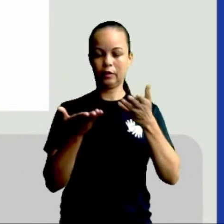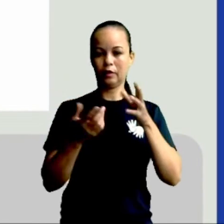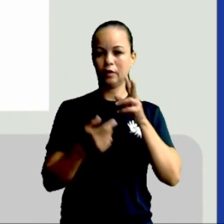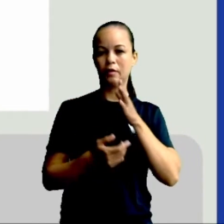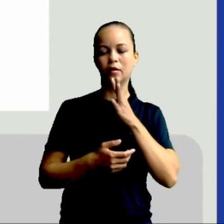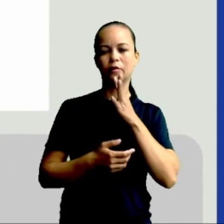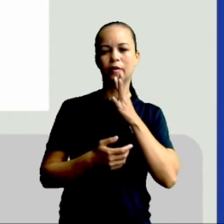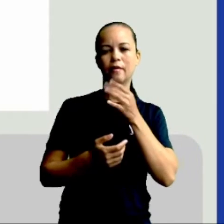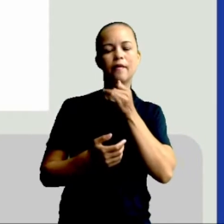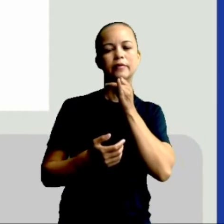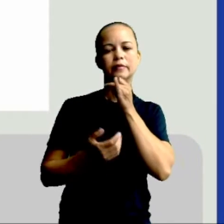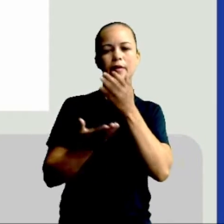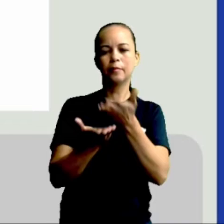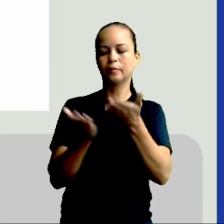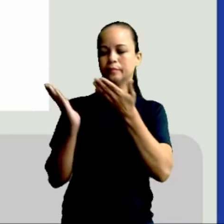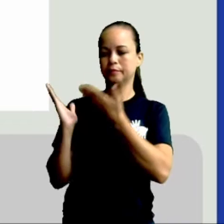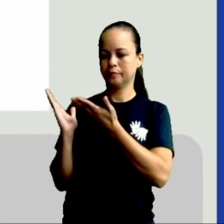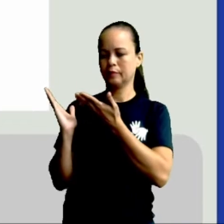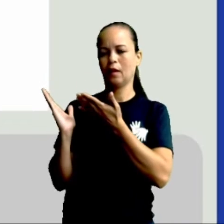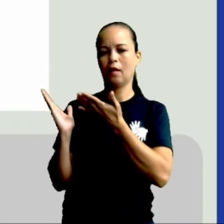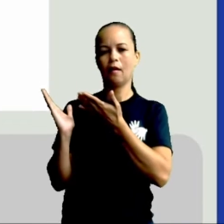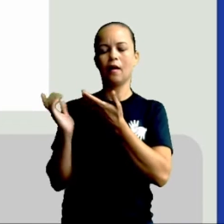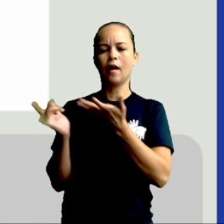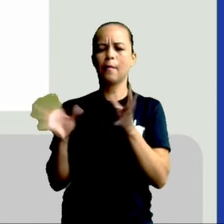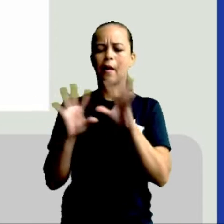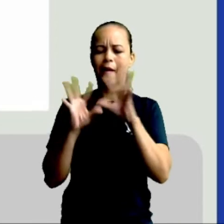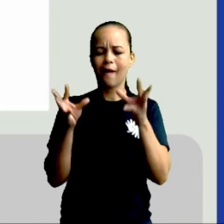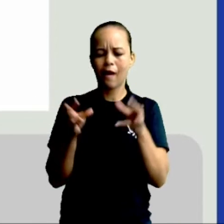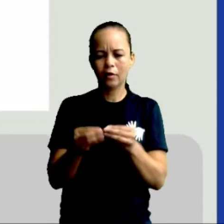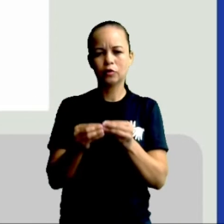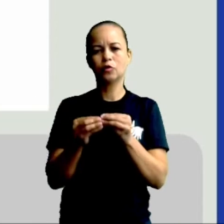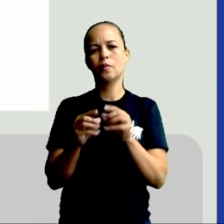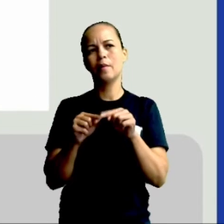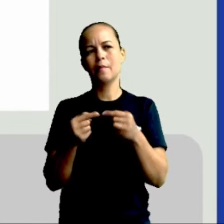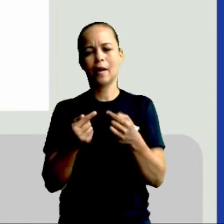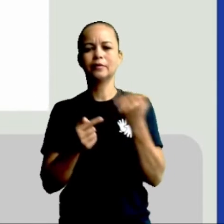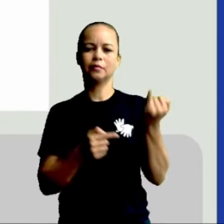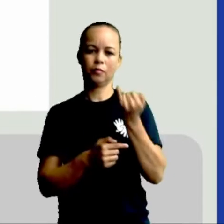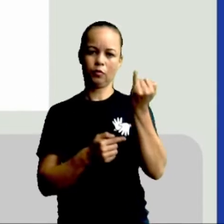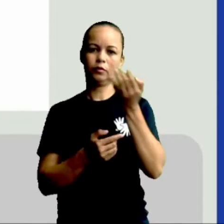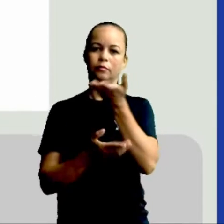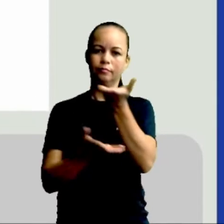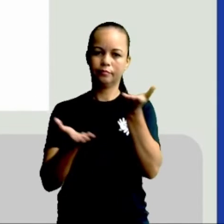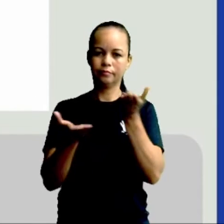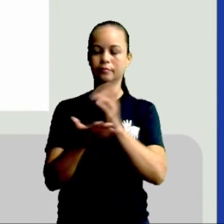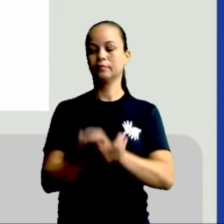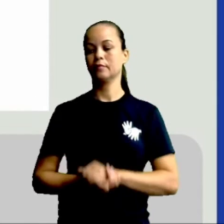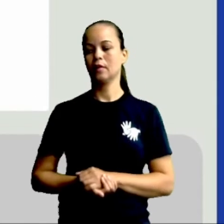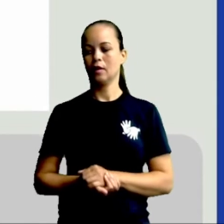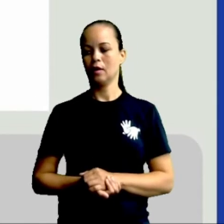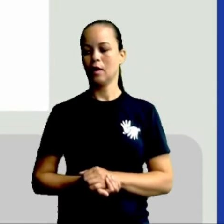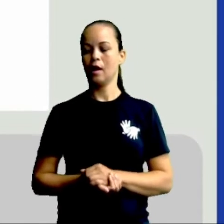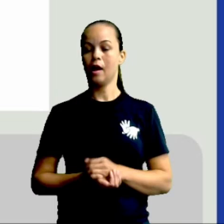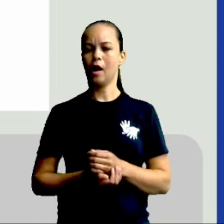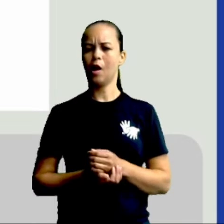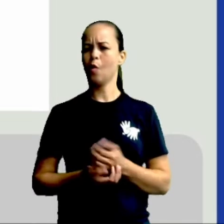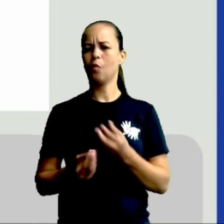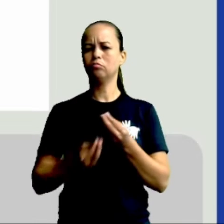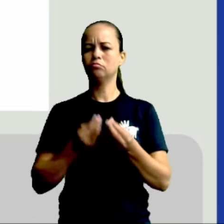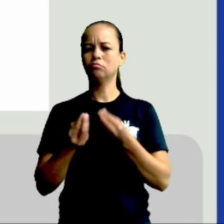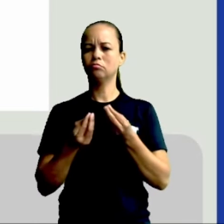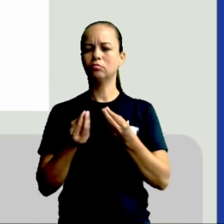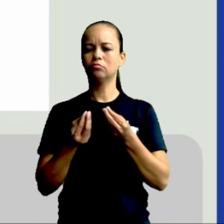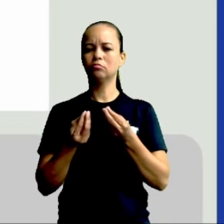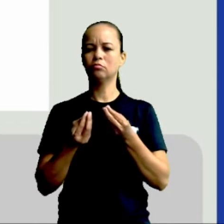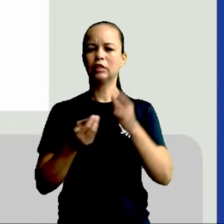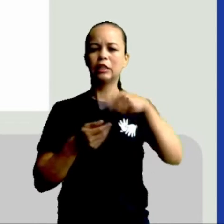um exemplo muito, vamos dizer assim, resumido, mas que eu acho que é muito relevante. Um esquema para que você